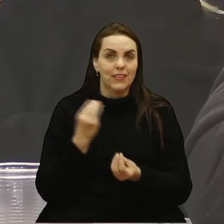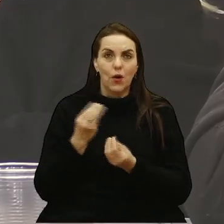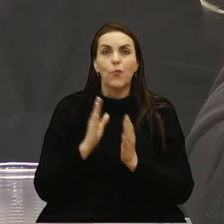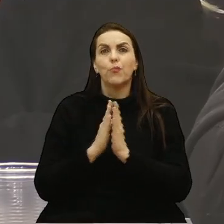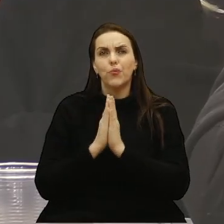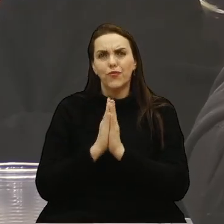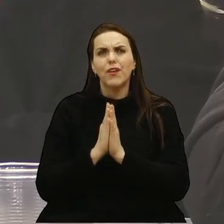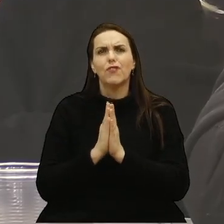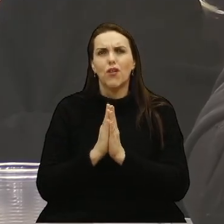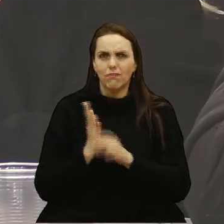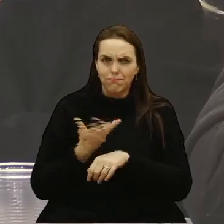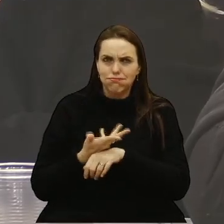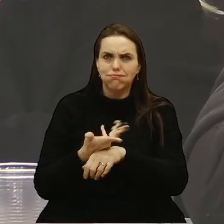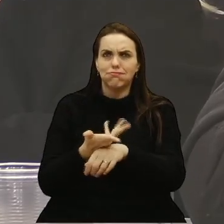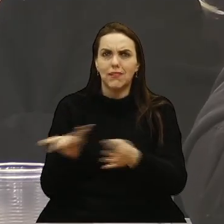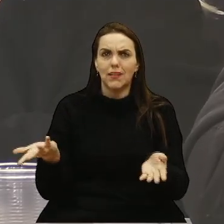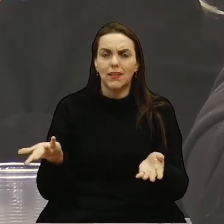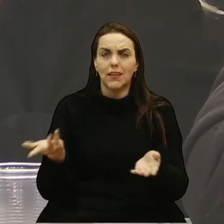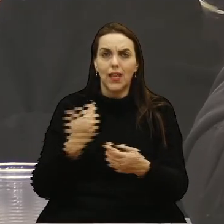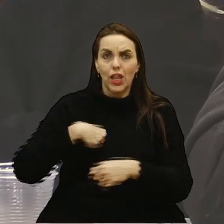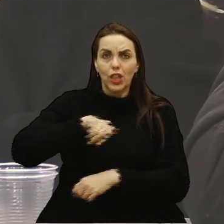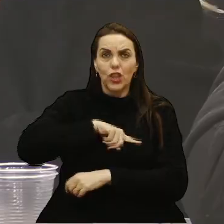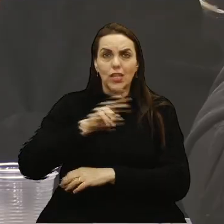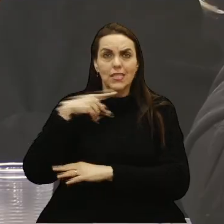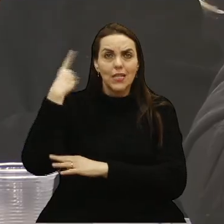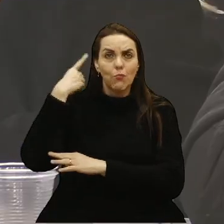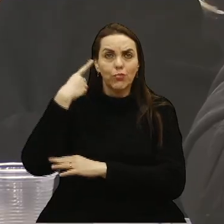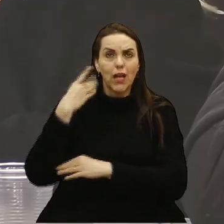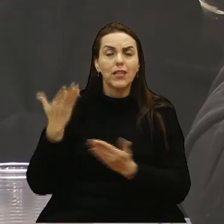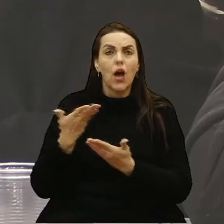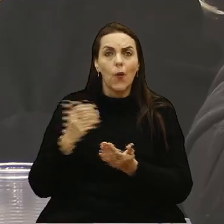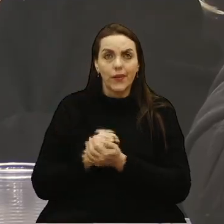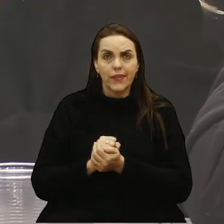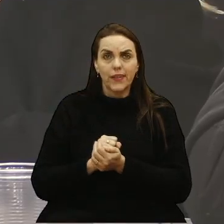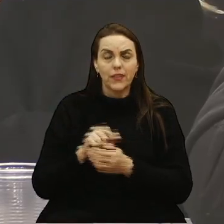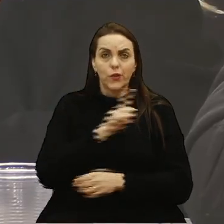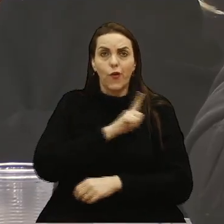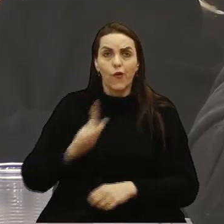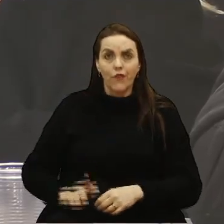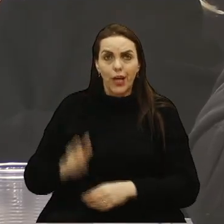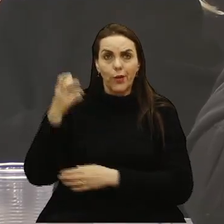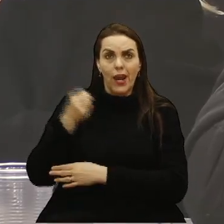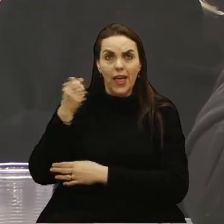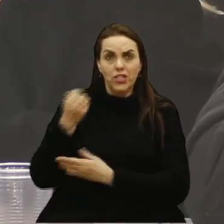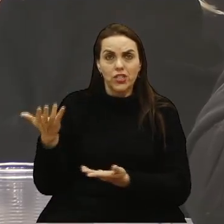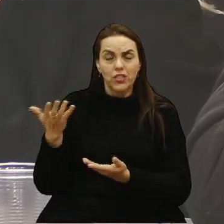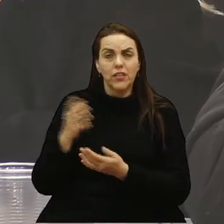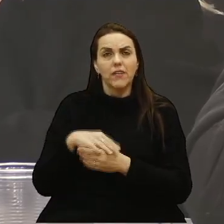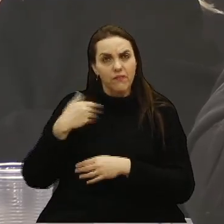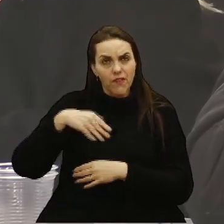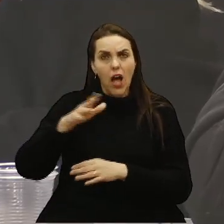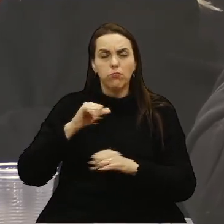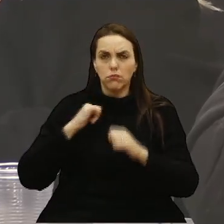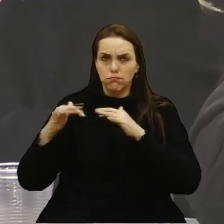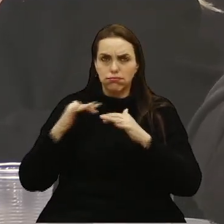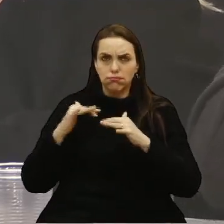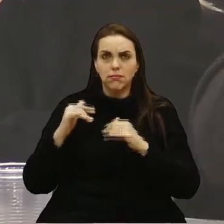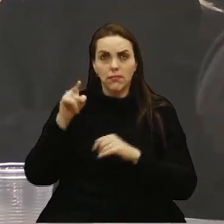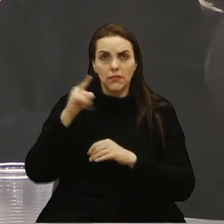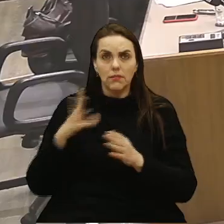favor, vão se mexer. Cadê os nossos deputados aí que são da base, são do governo Leite? Vão lá e fazem mutirão hoje de tarde para